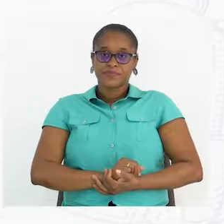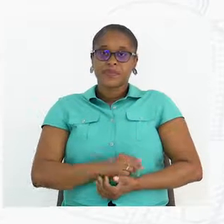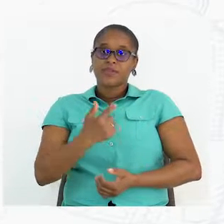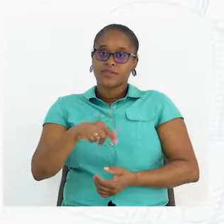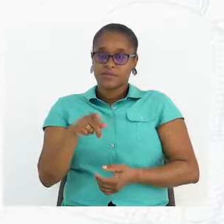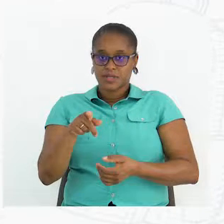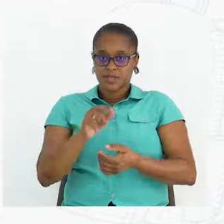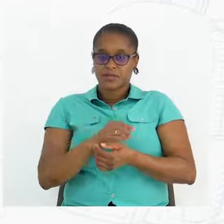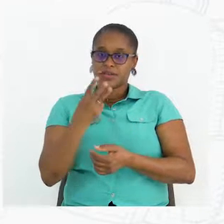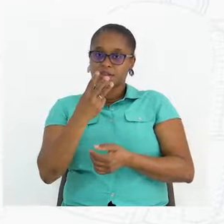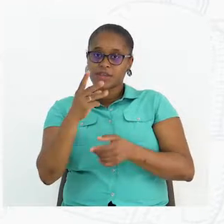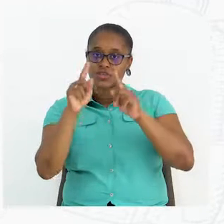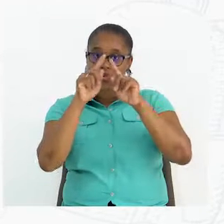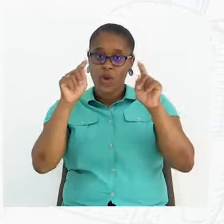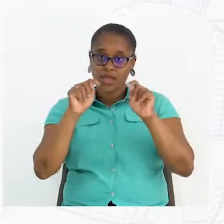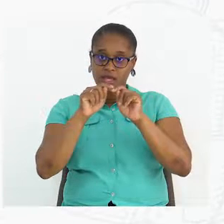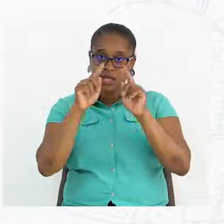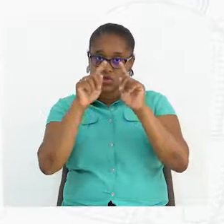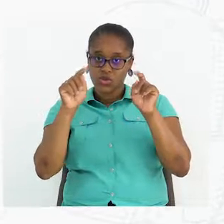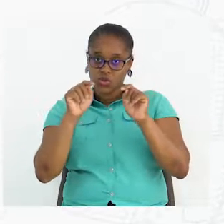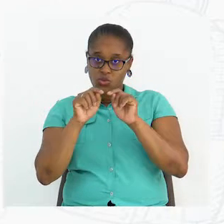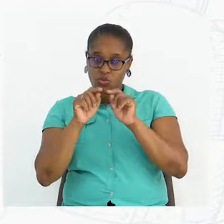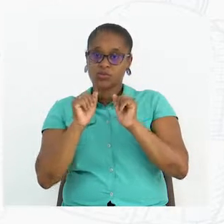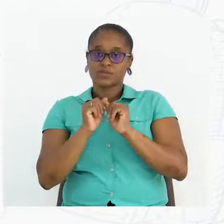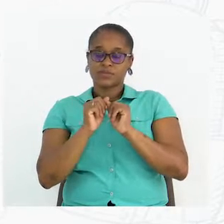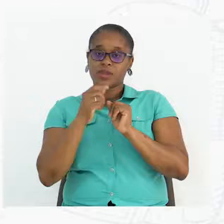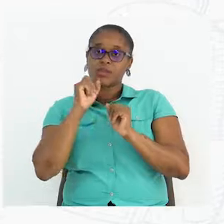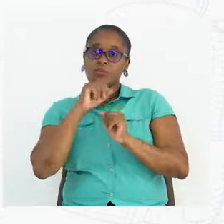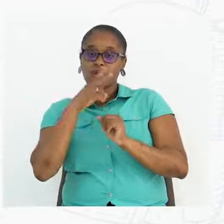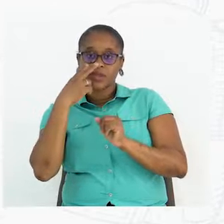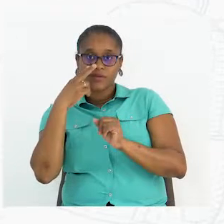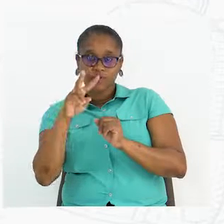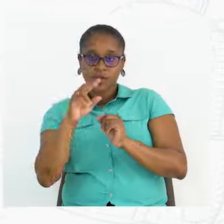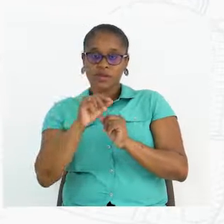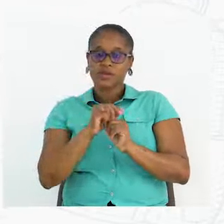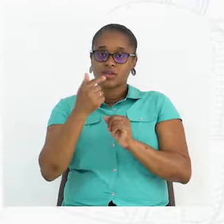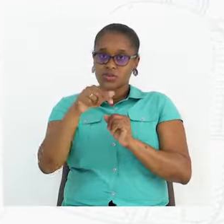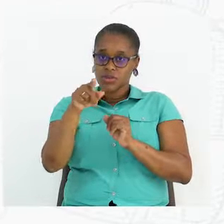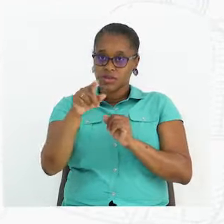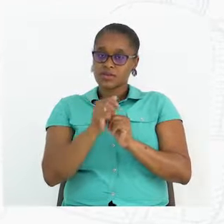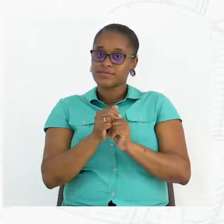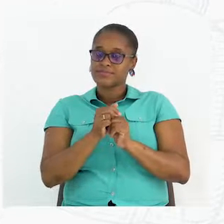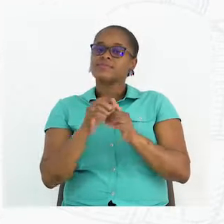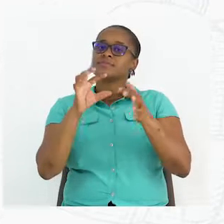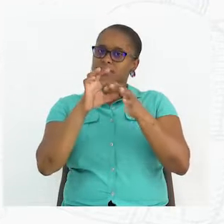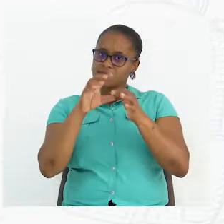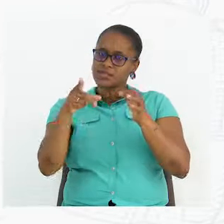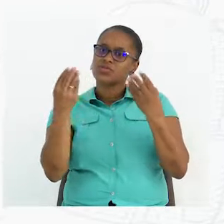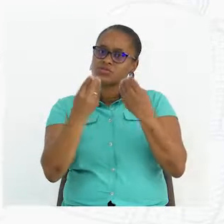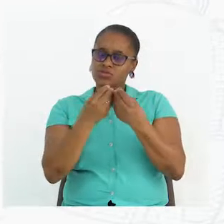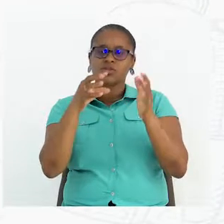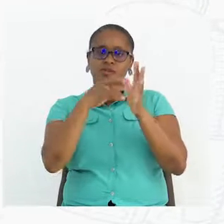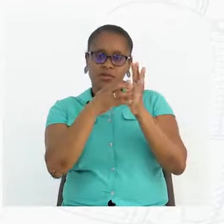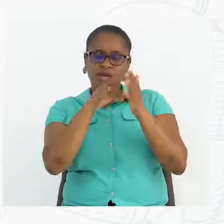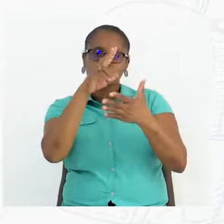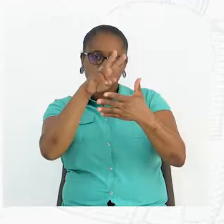Temos aqui 3 quadradinhos e podem ver que estão aqui, estão associadas as imagens